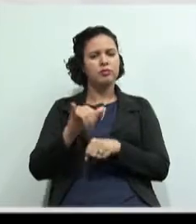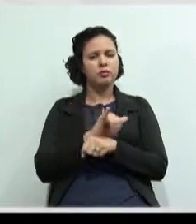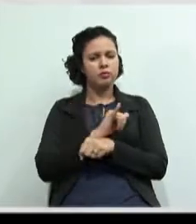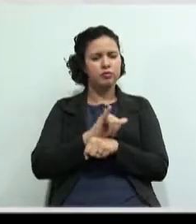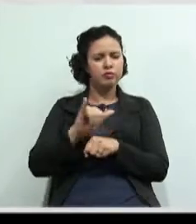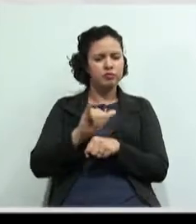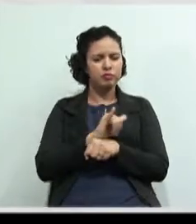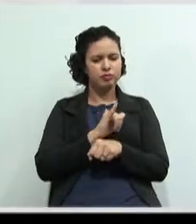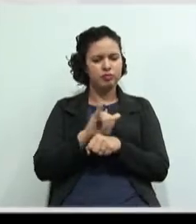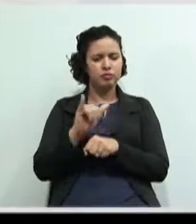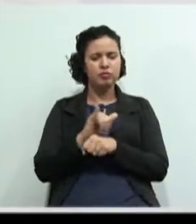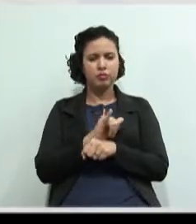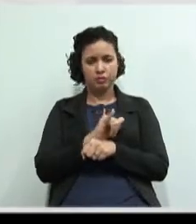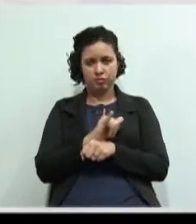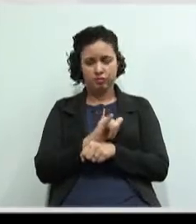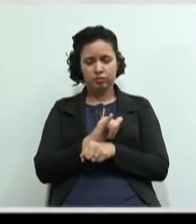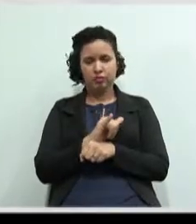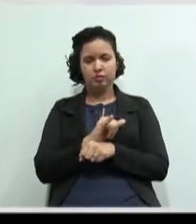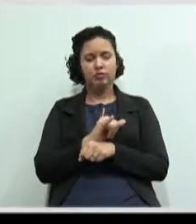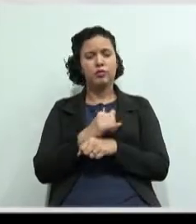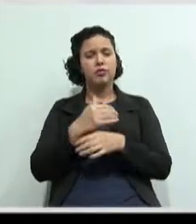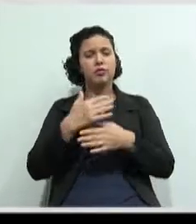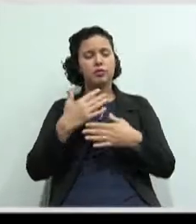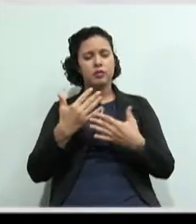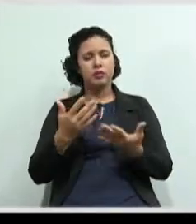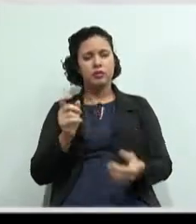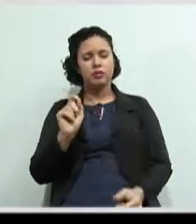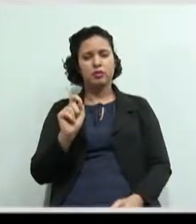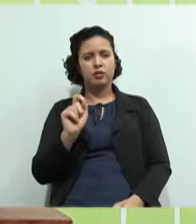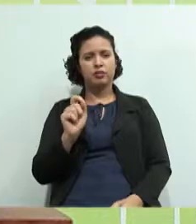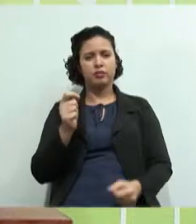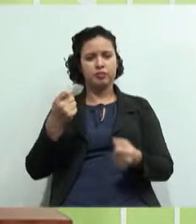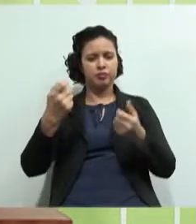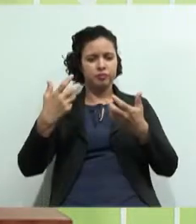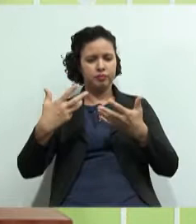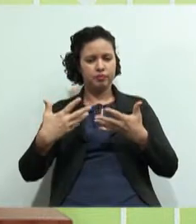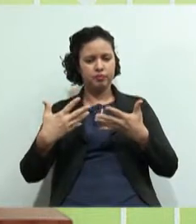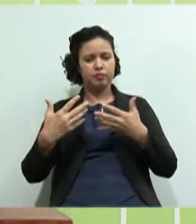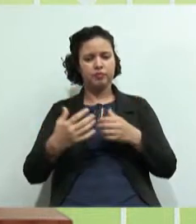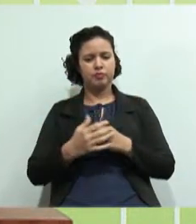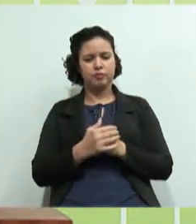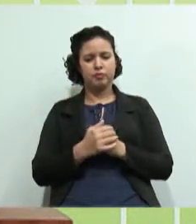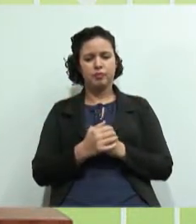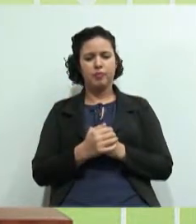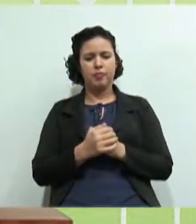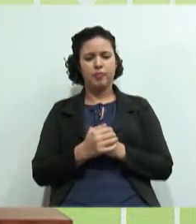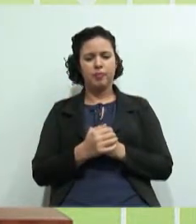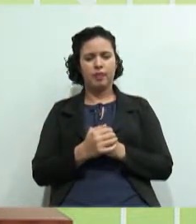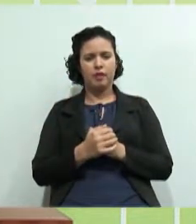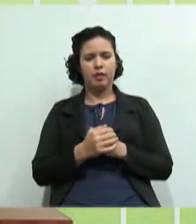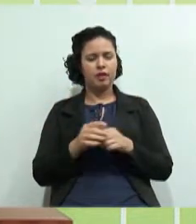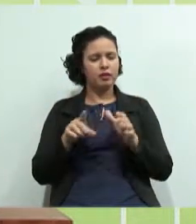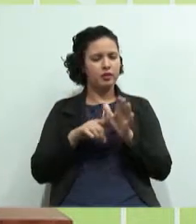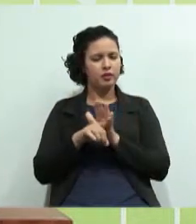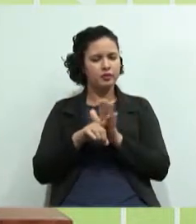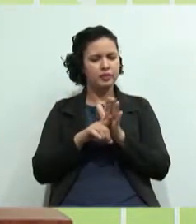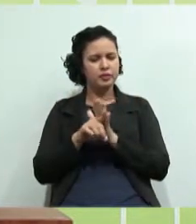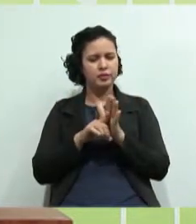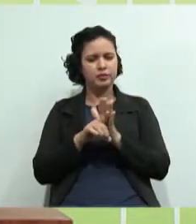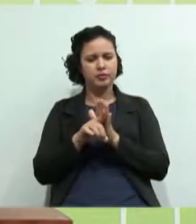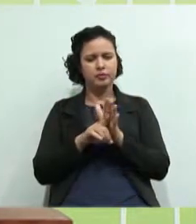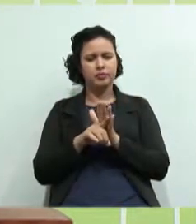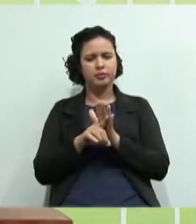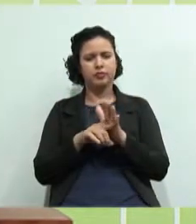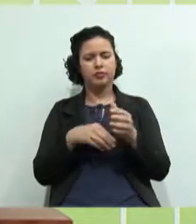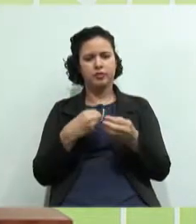das alternativas estratégicas. Volta aqui para mim que rapidamente eu quero te explicar. Olha só, análise da situação e avaliação